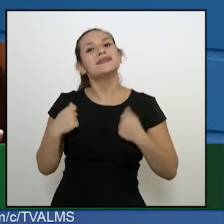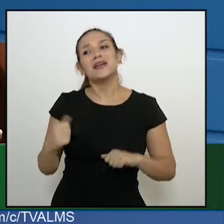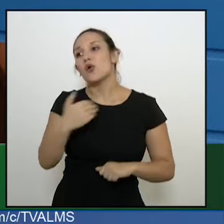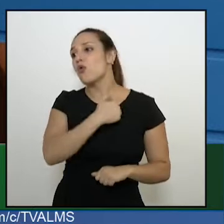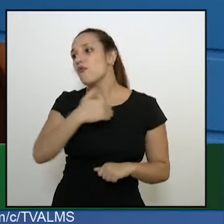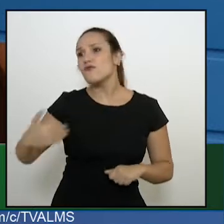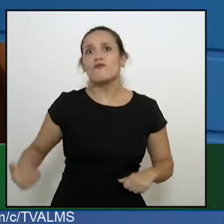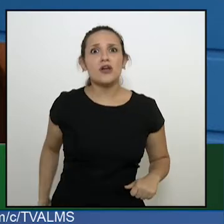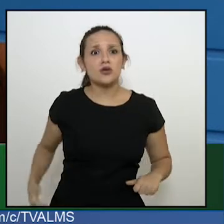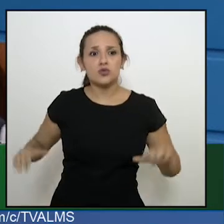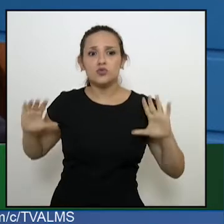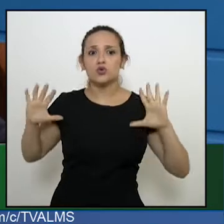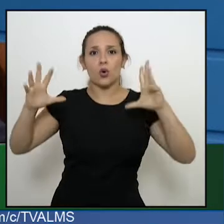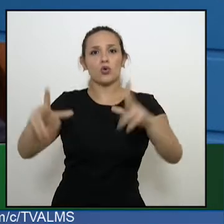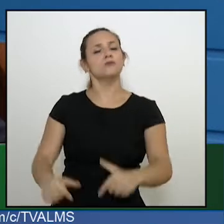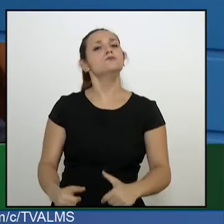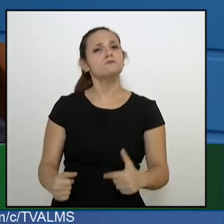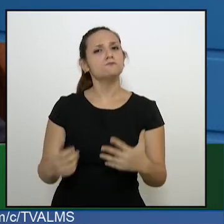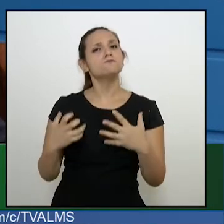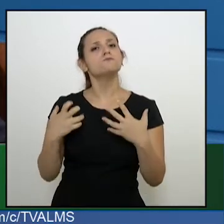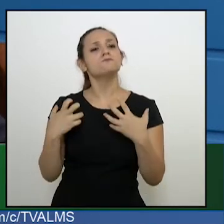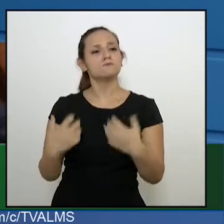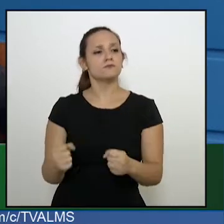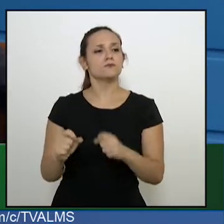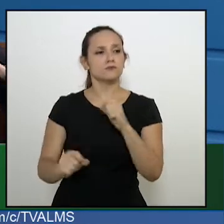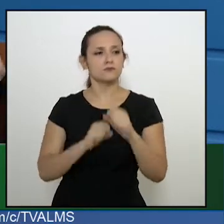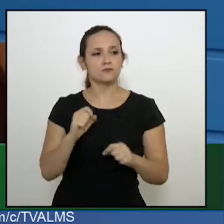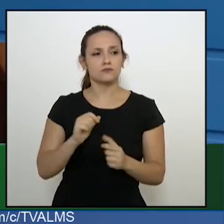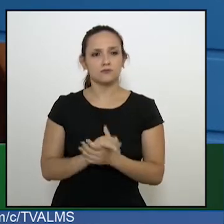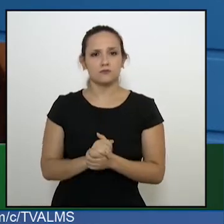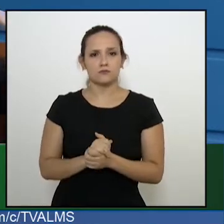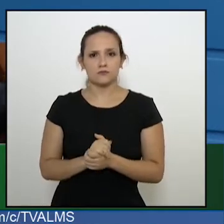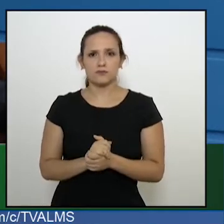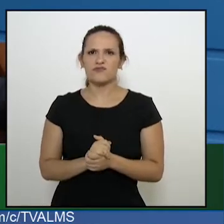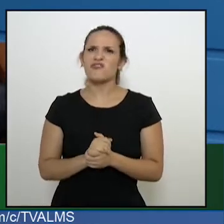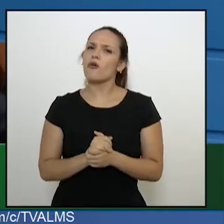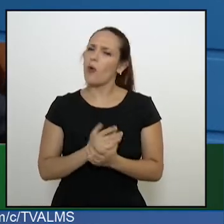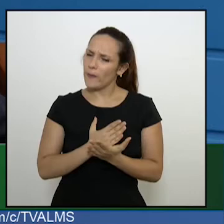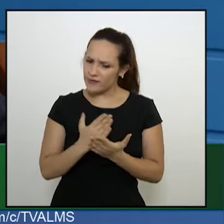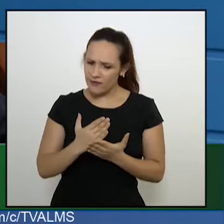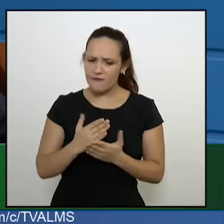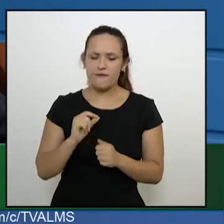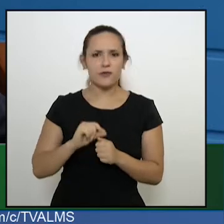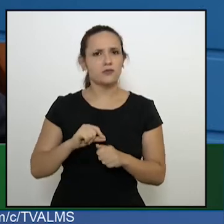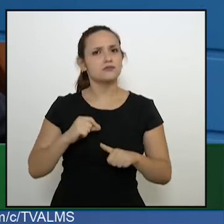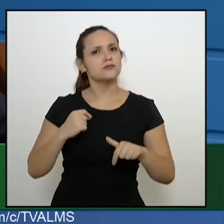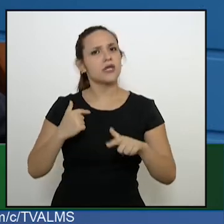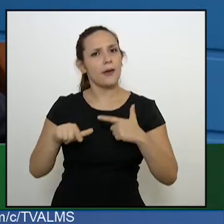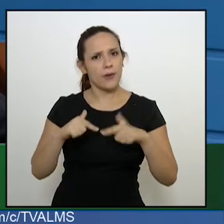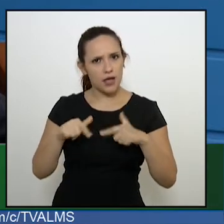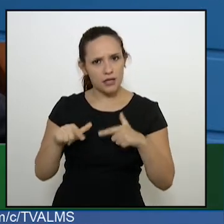todo assuma essa questão, não é? Faça um trabalho